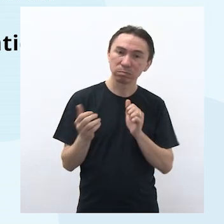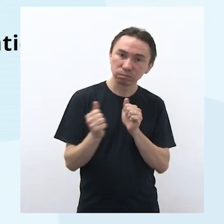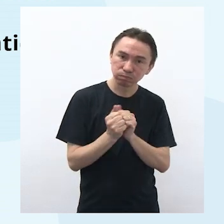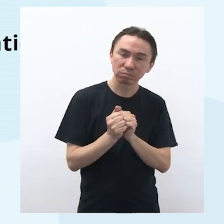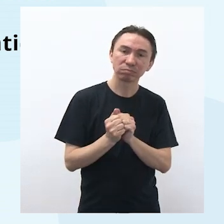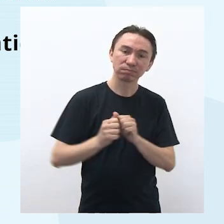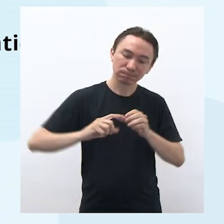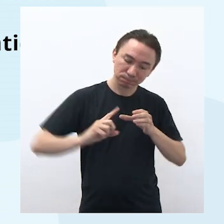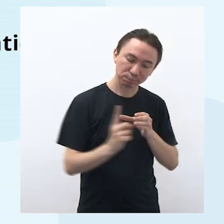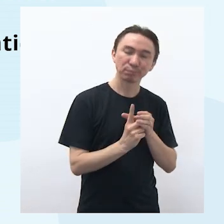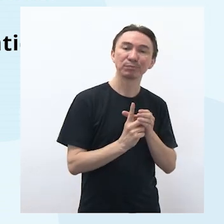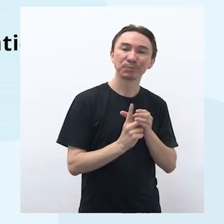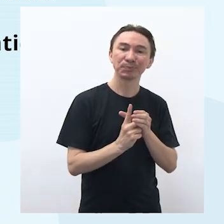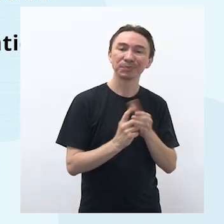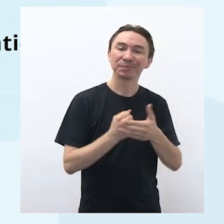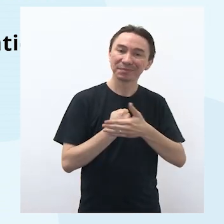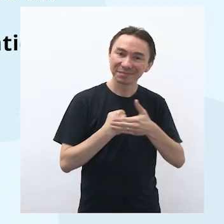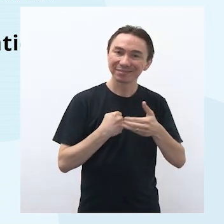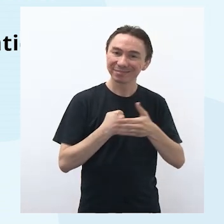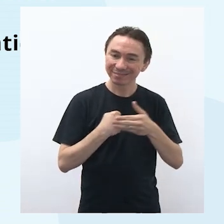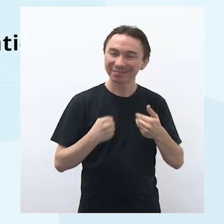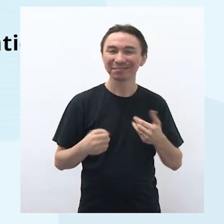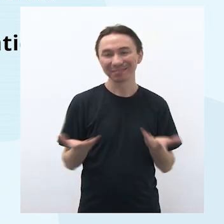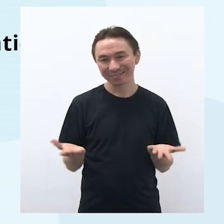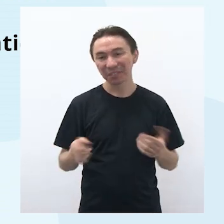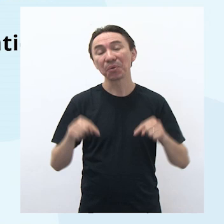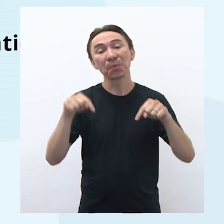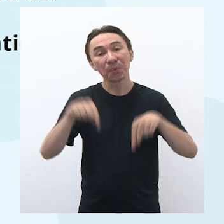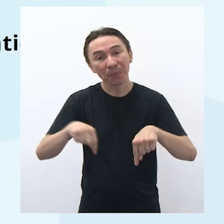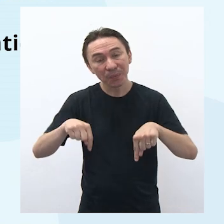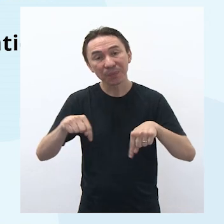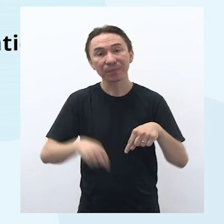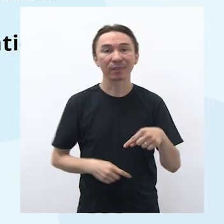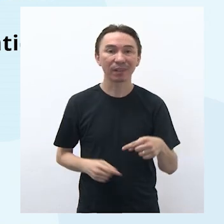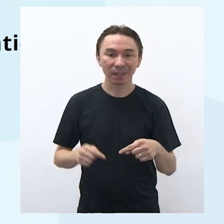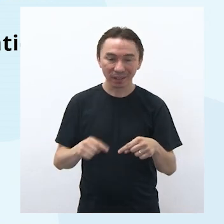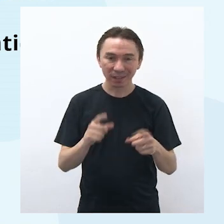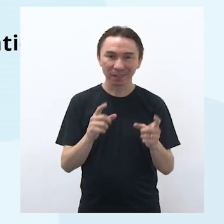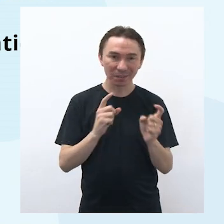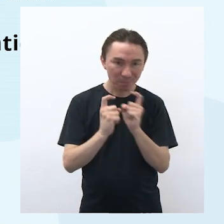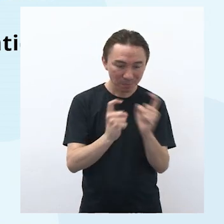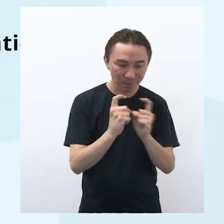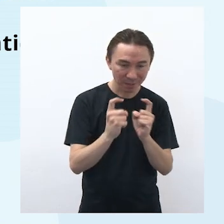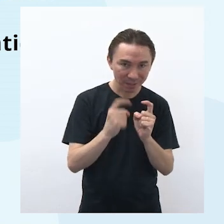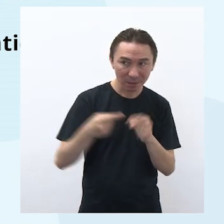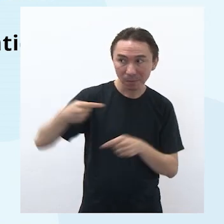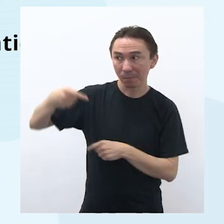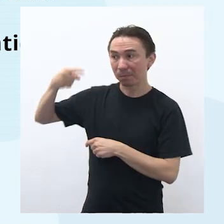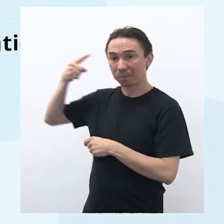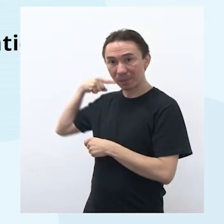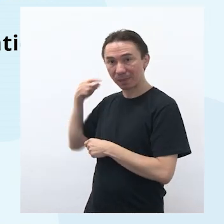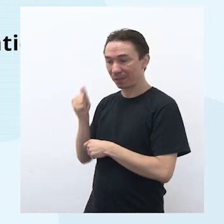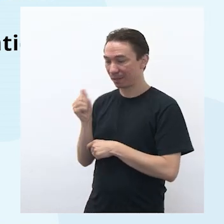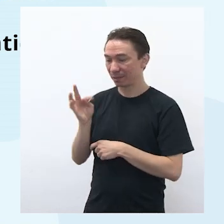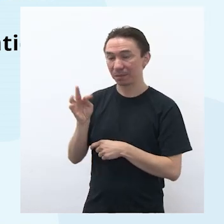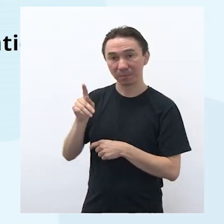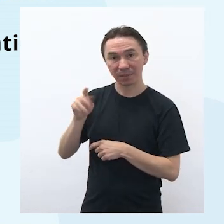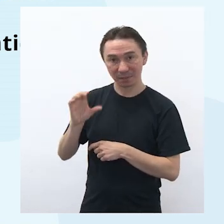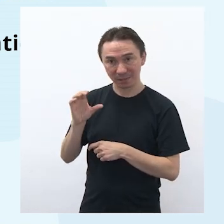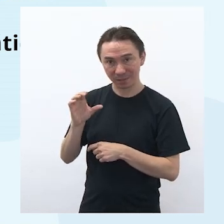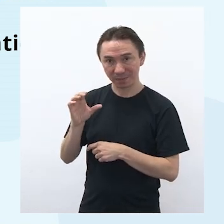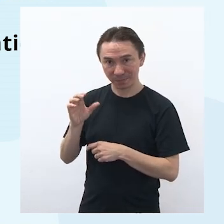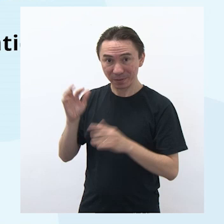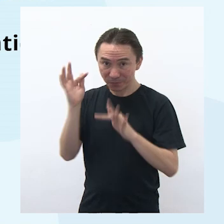fato, esse encontro está bastante relacionado com o encontro que realizamos em fevereiro, quem esteve